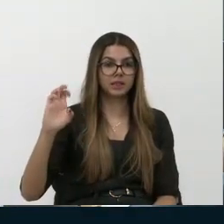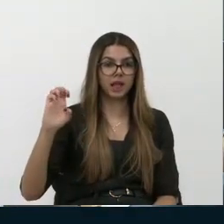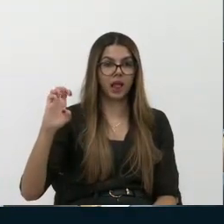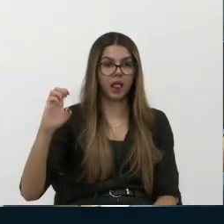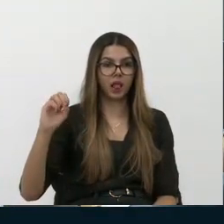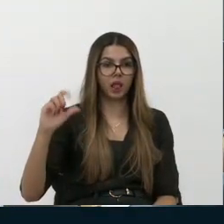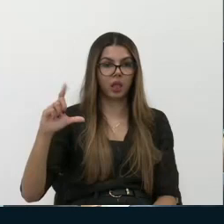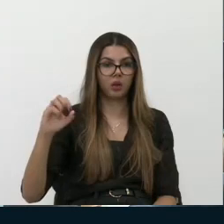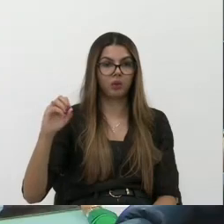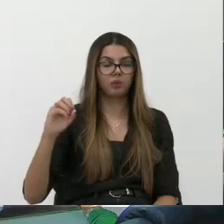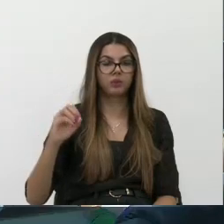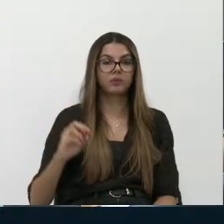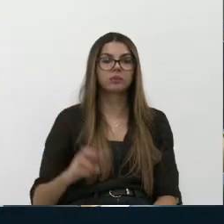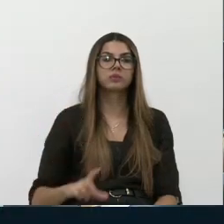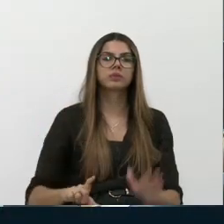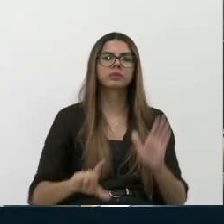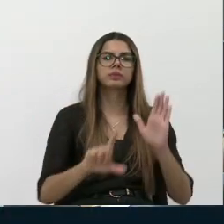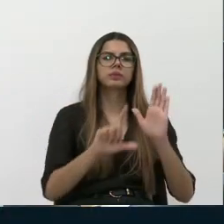151.